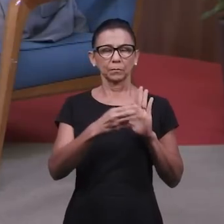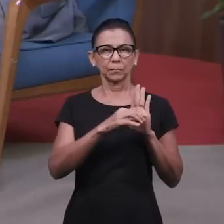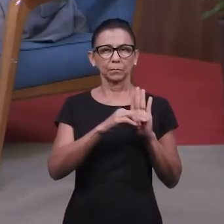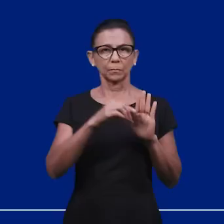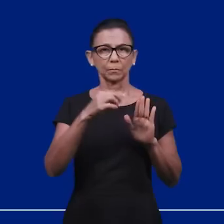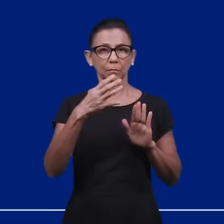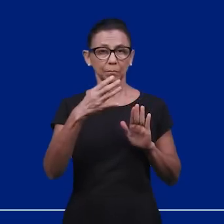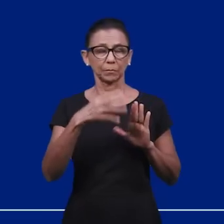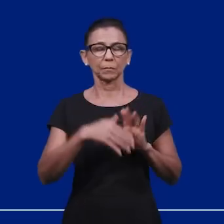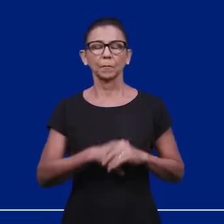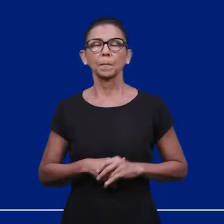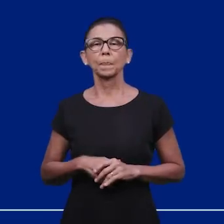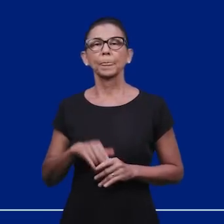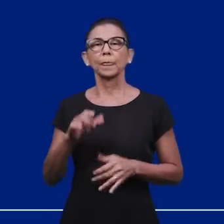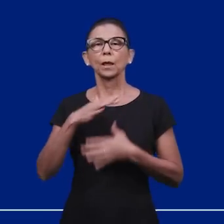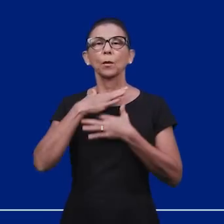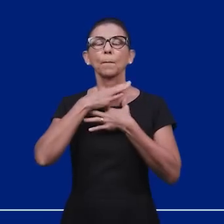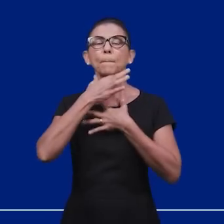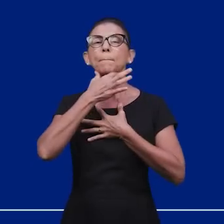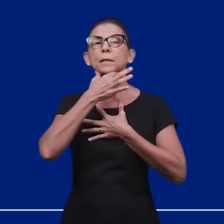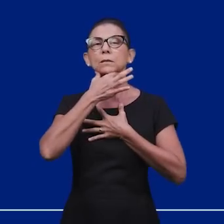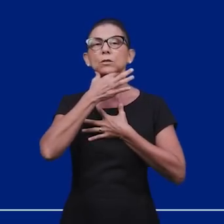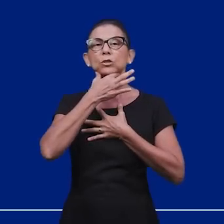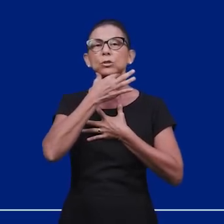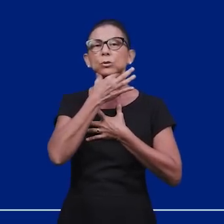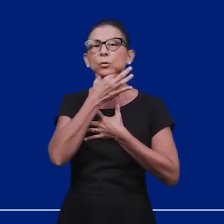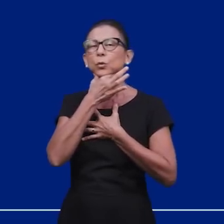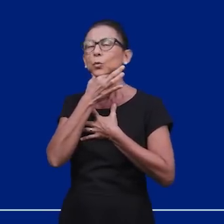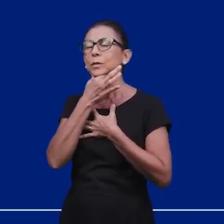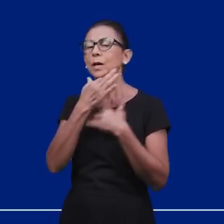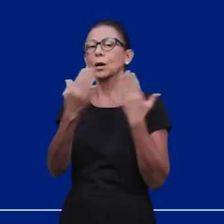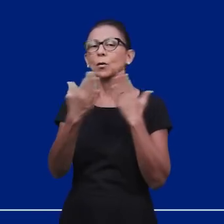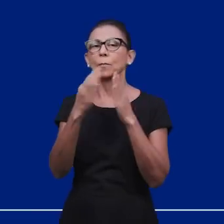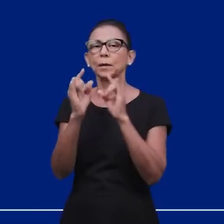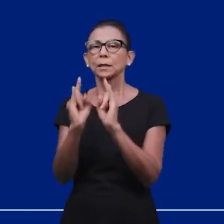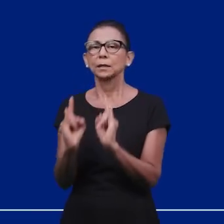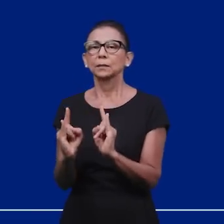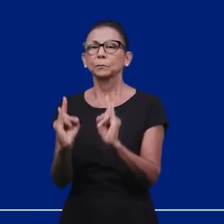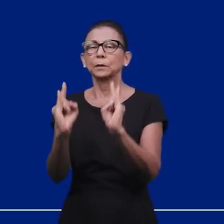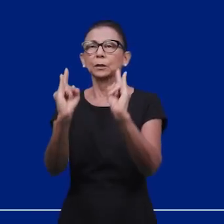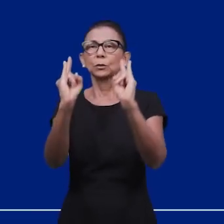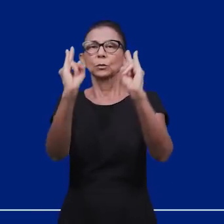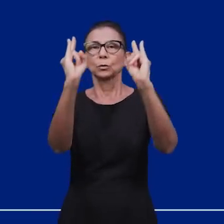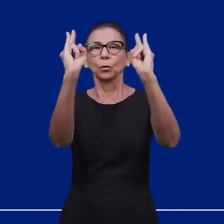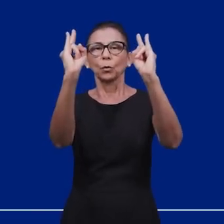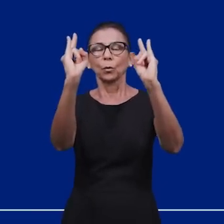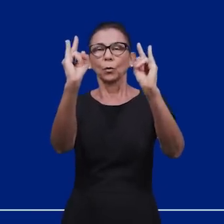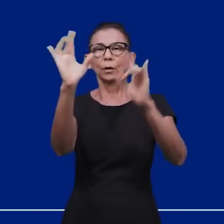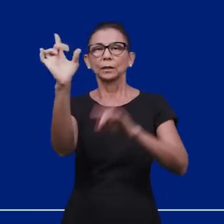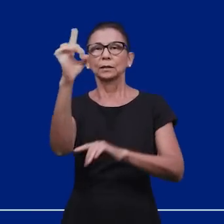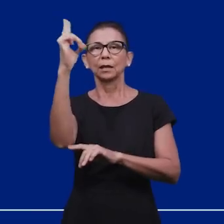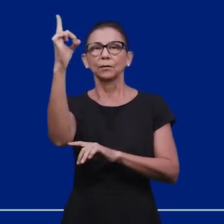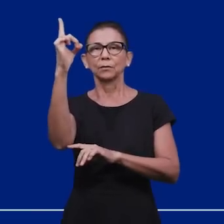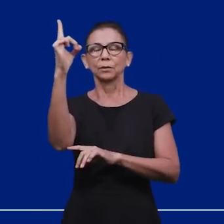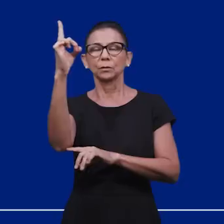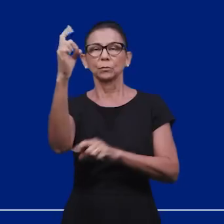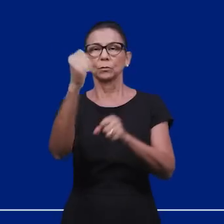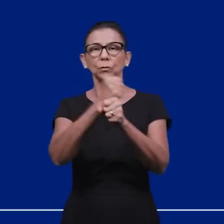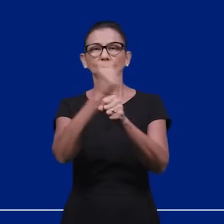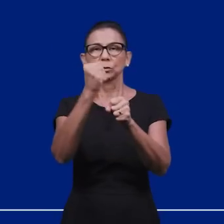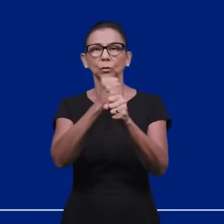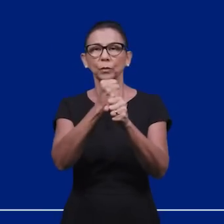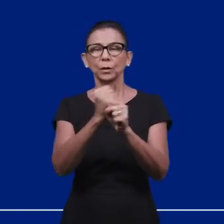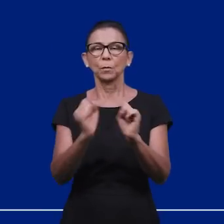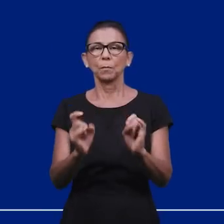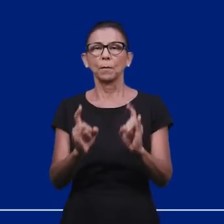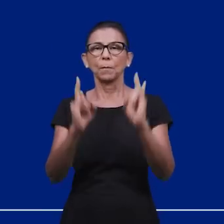diz assim: o teu pescoço é como a torre de Davi, edificada para pendurar